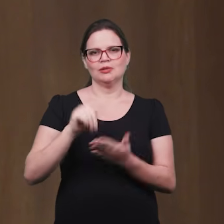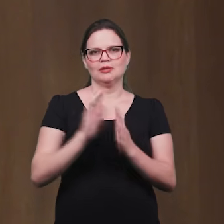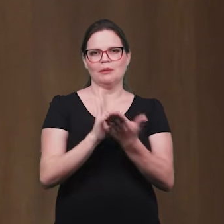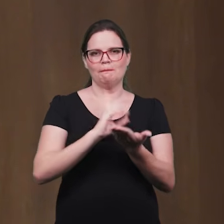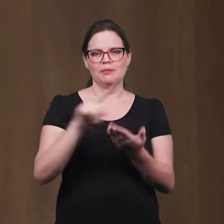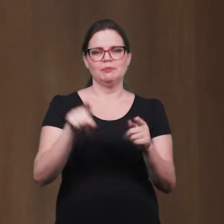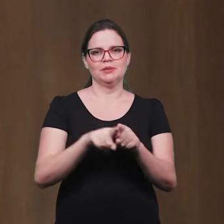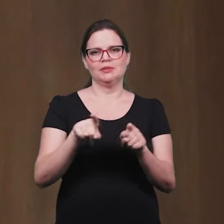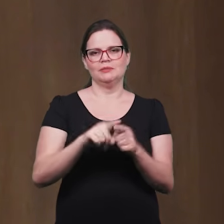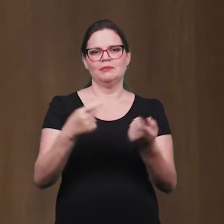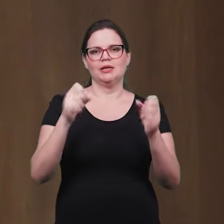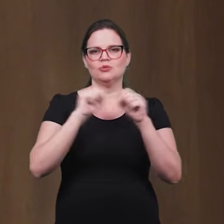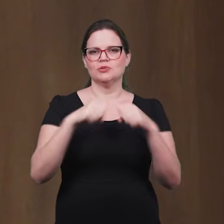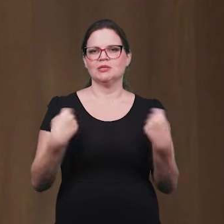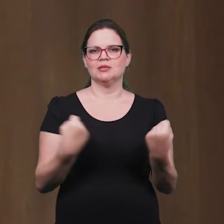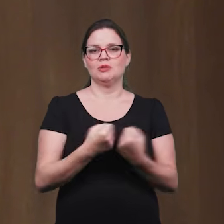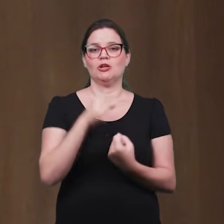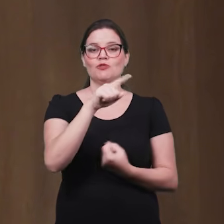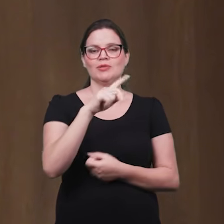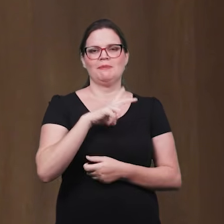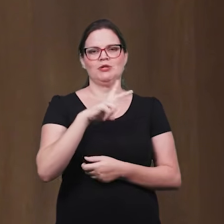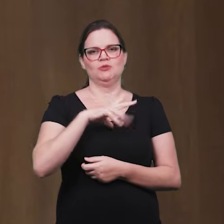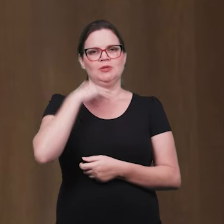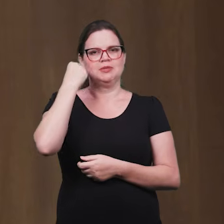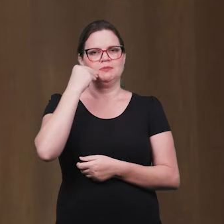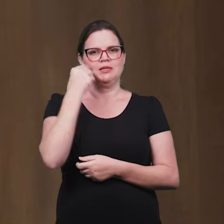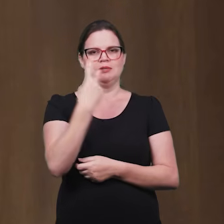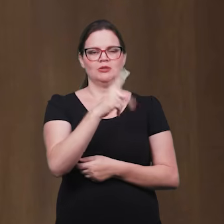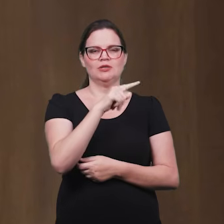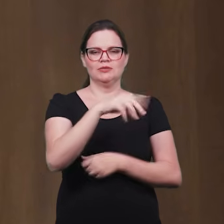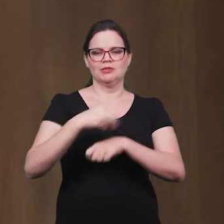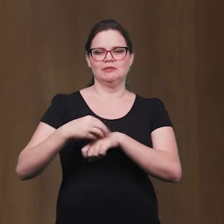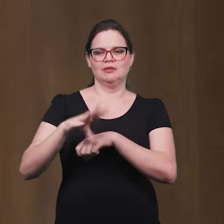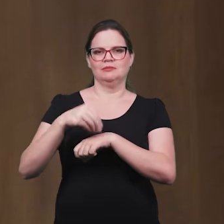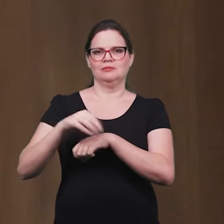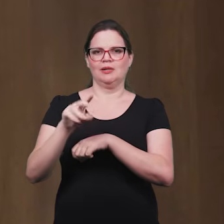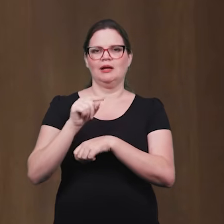seminário que marcou você pessoalmente e que